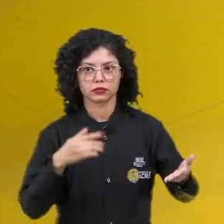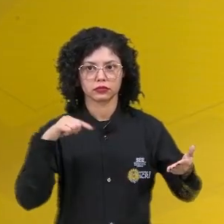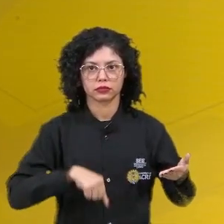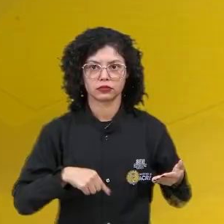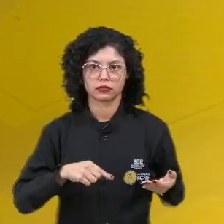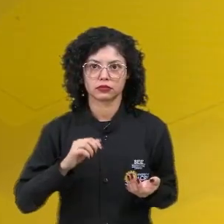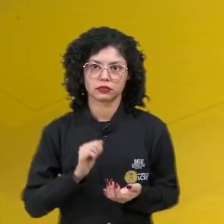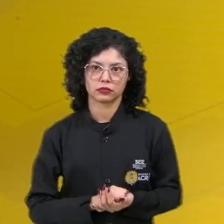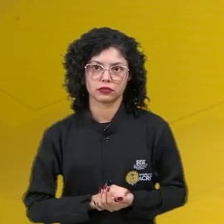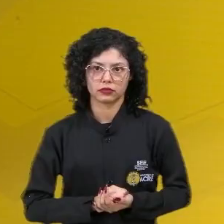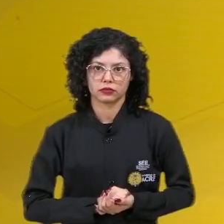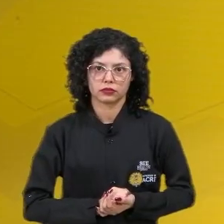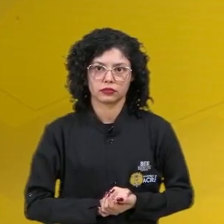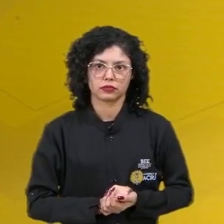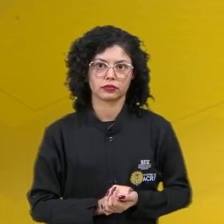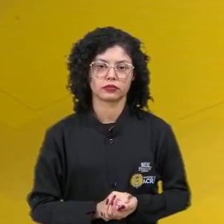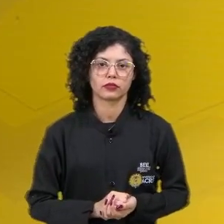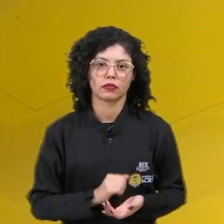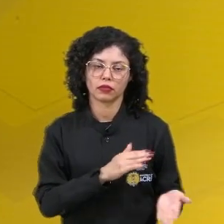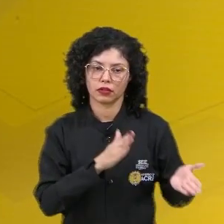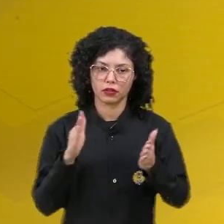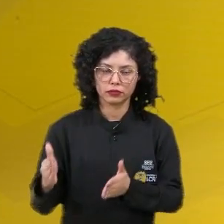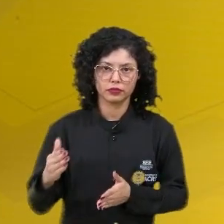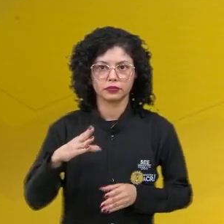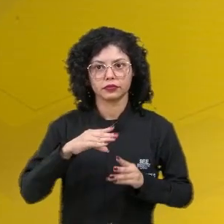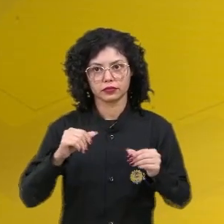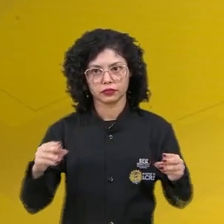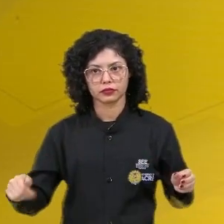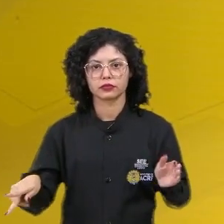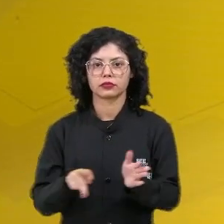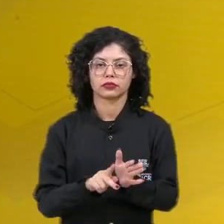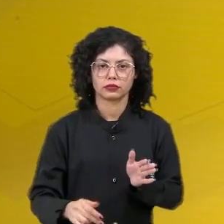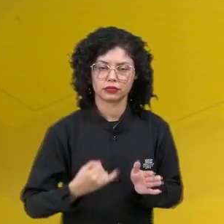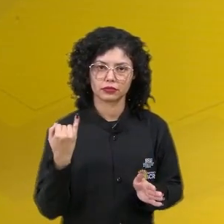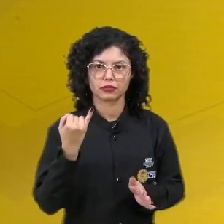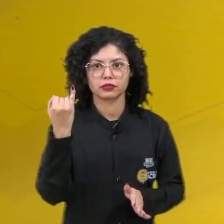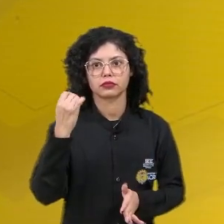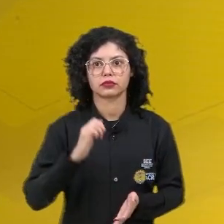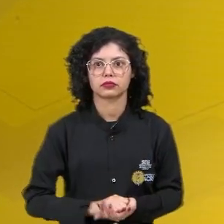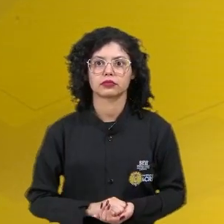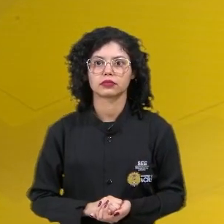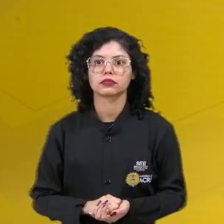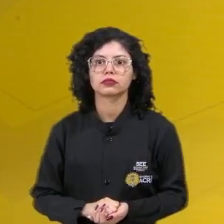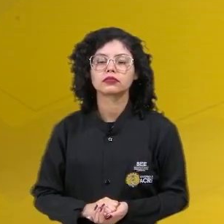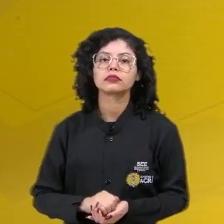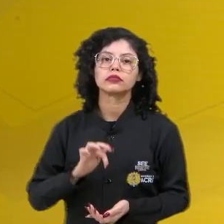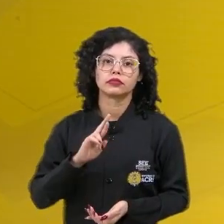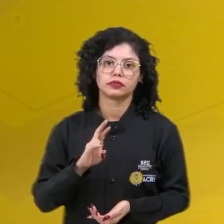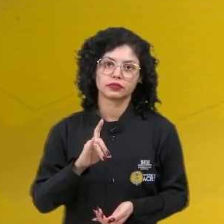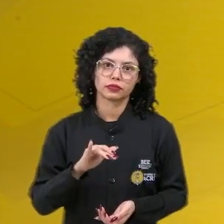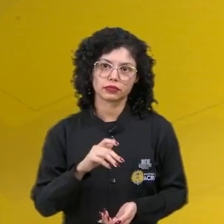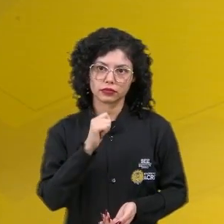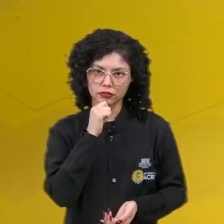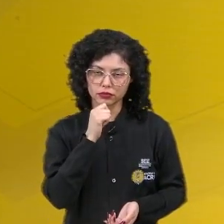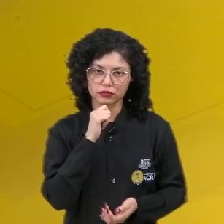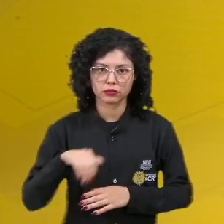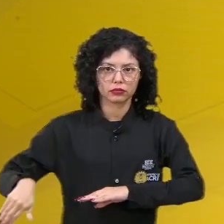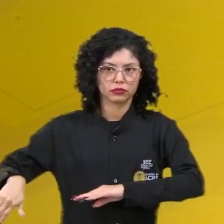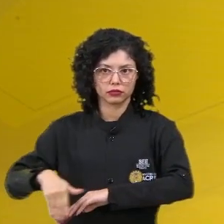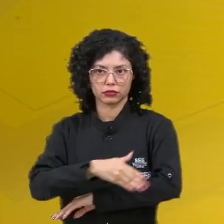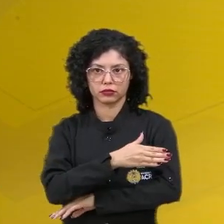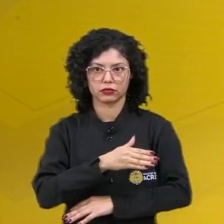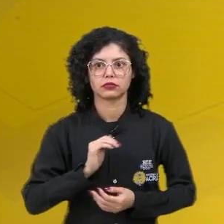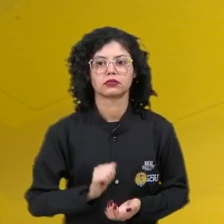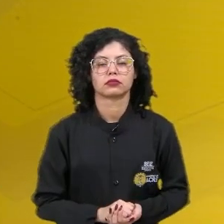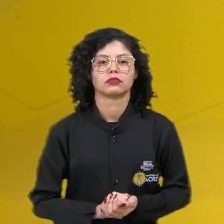em parte do território brasileiro é principalmente pelo modal rodoviário, que são pelas estradas.